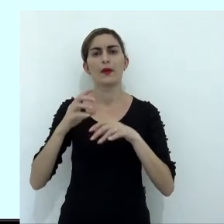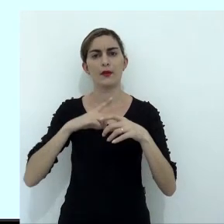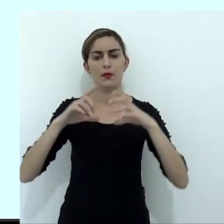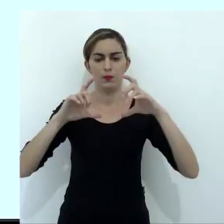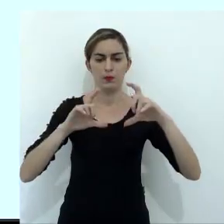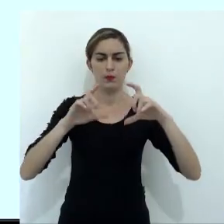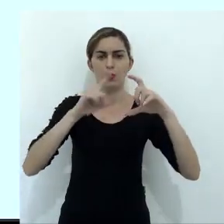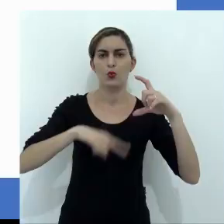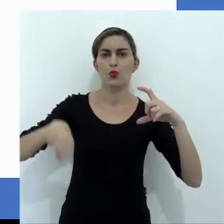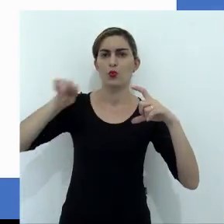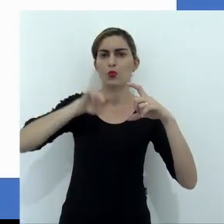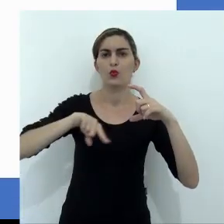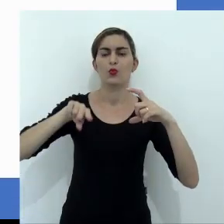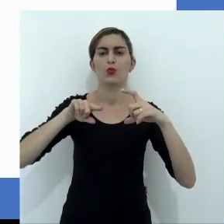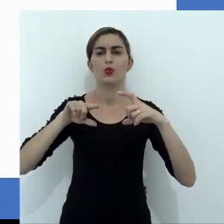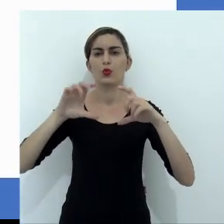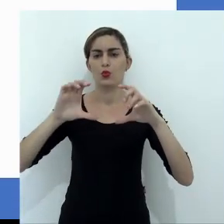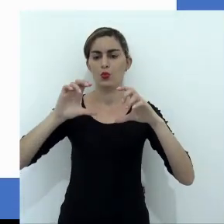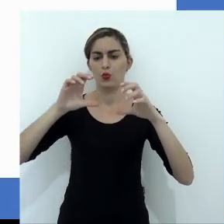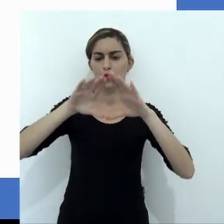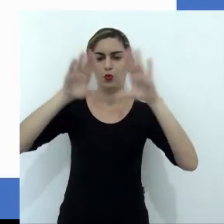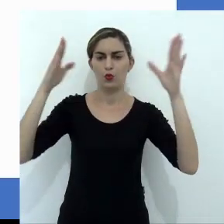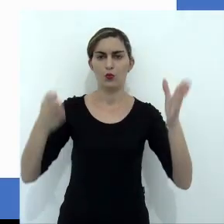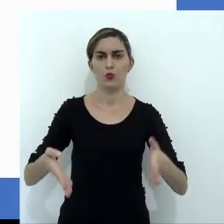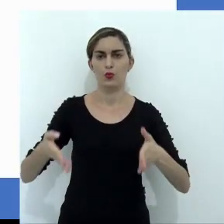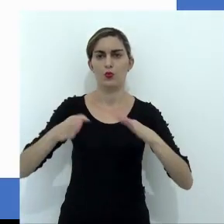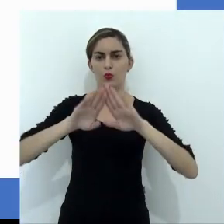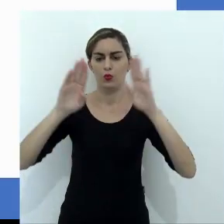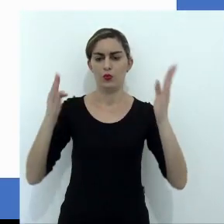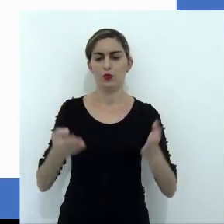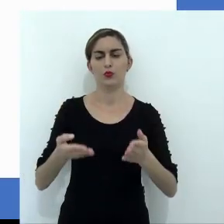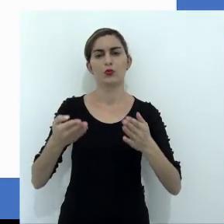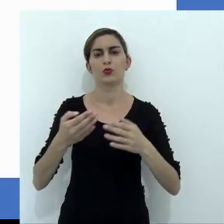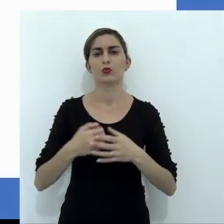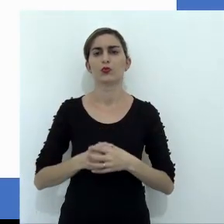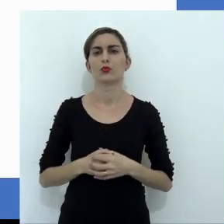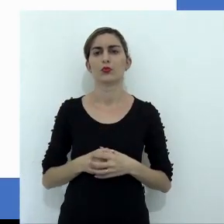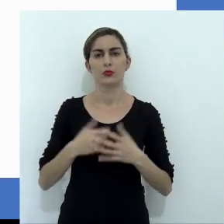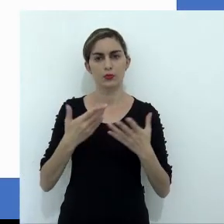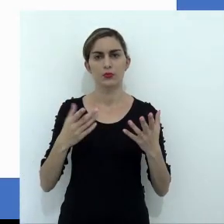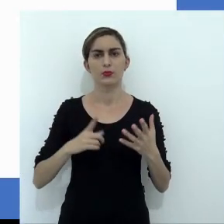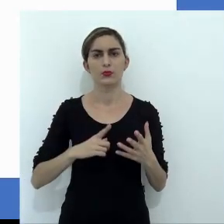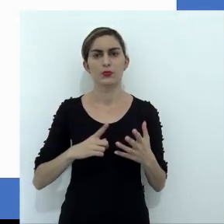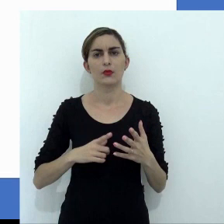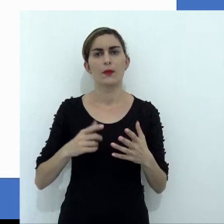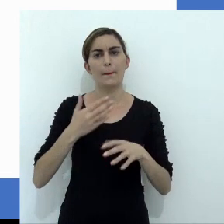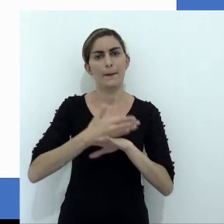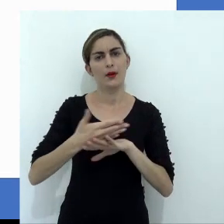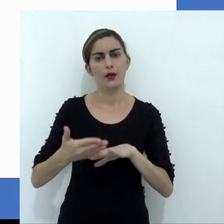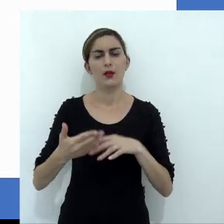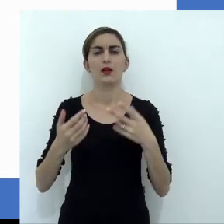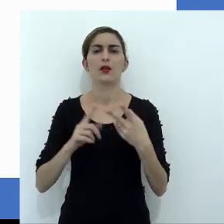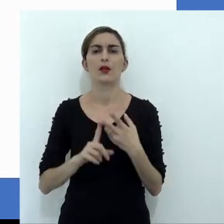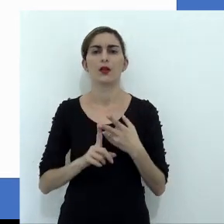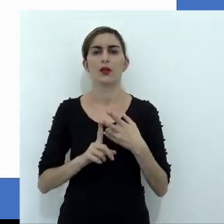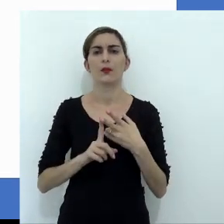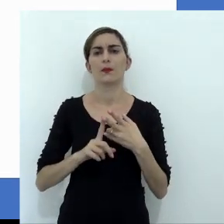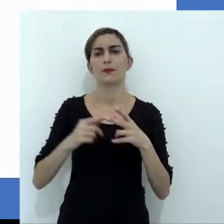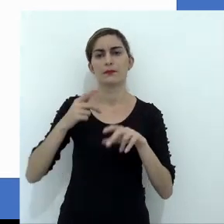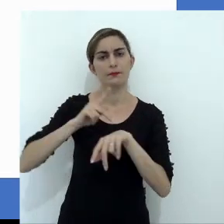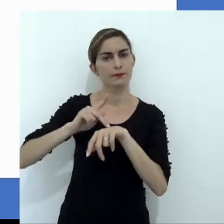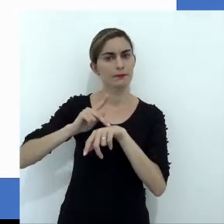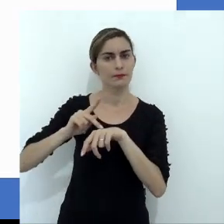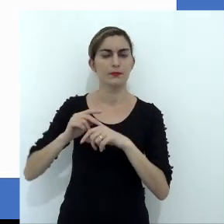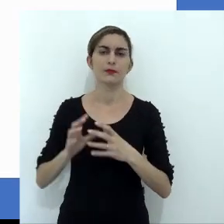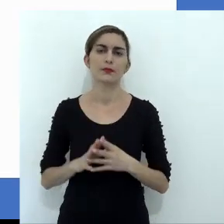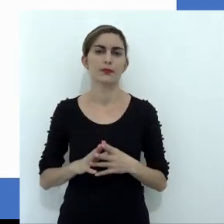gente vai calcular aqui. Ó. Na urna completa tem quantas, galera? Tem 28 bolinhas, entre brancas e pretas, tranquilo? Aí